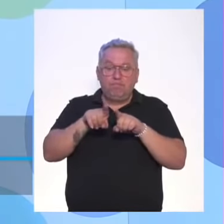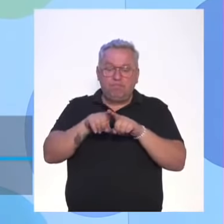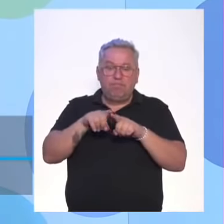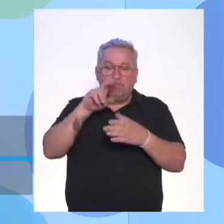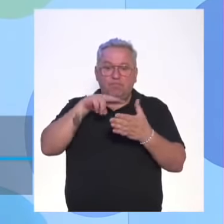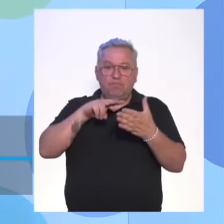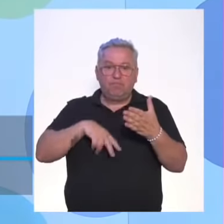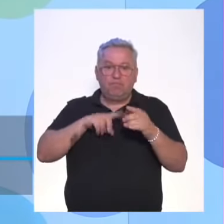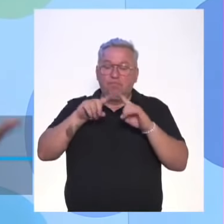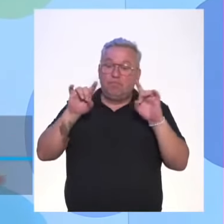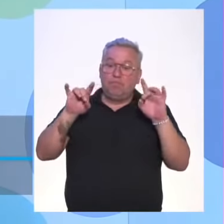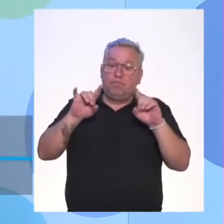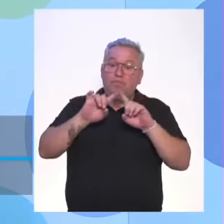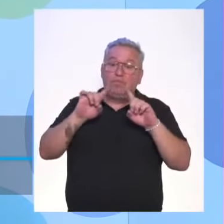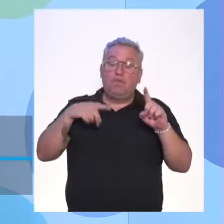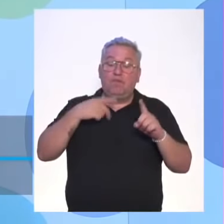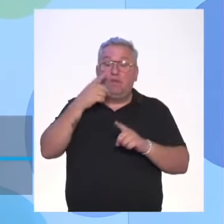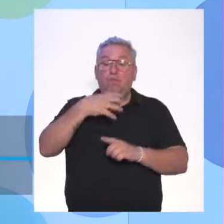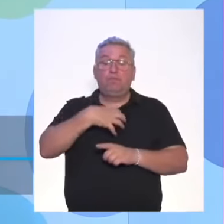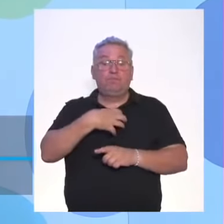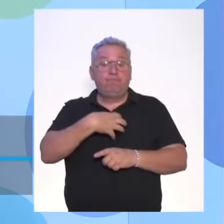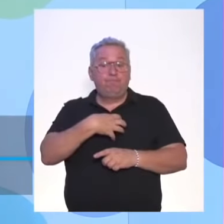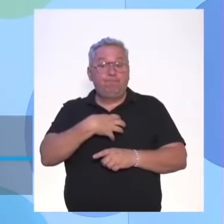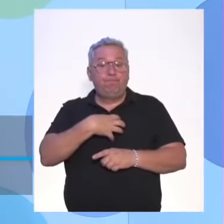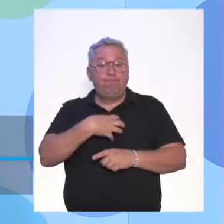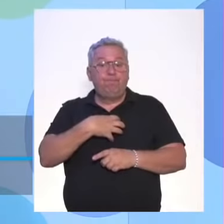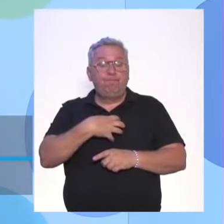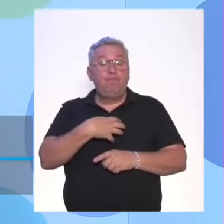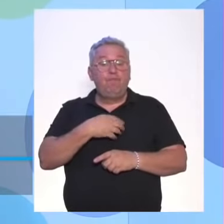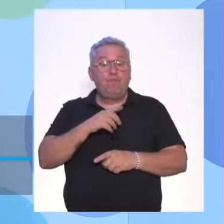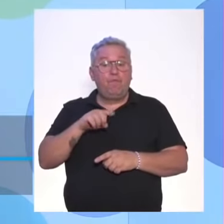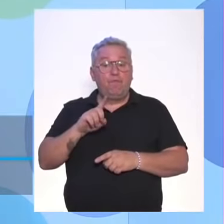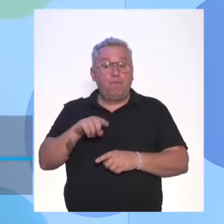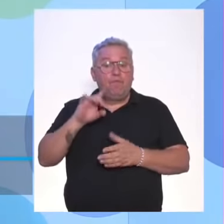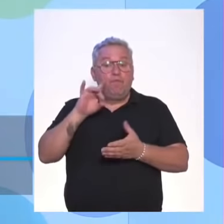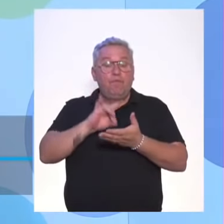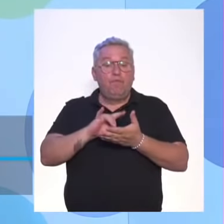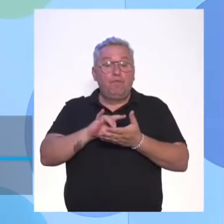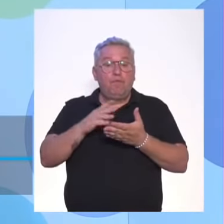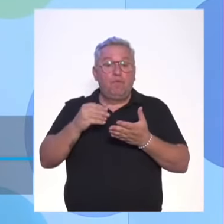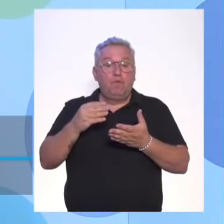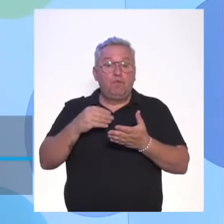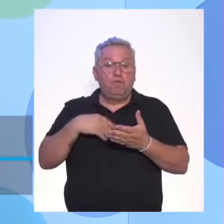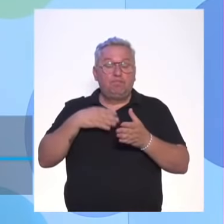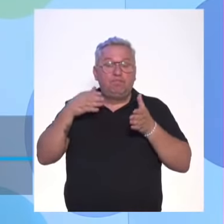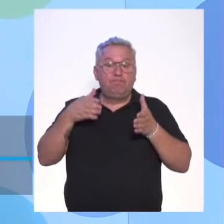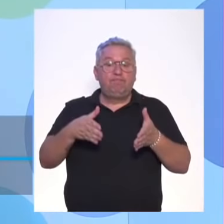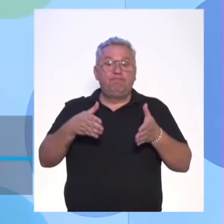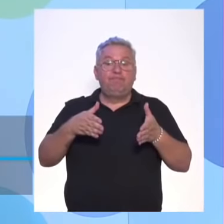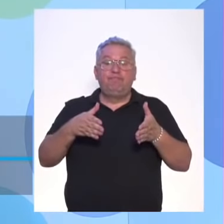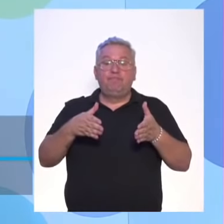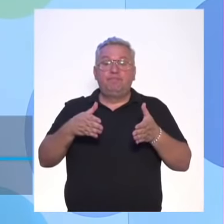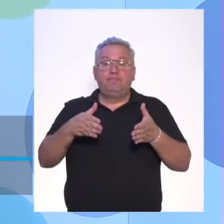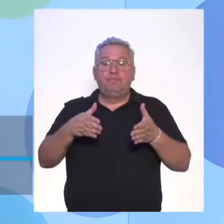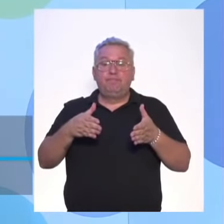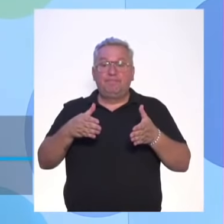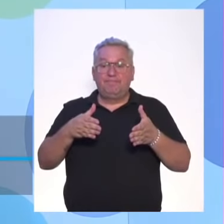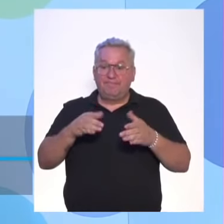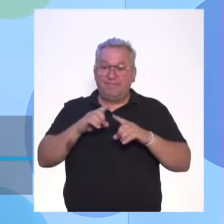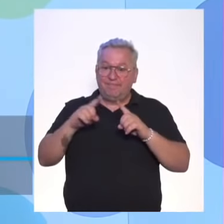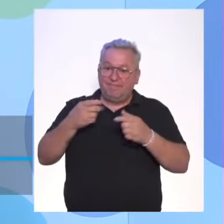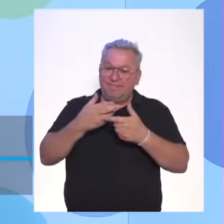no livro ela não foi específica Mas falou dos Sentimentos né que são realmente muito enfatizadas no durante